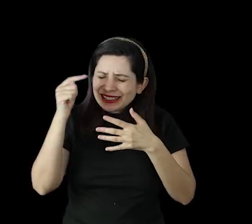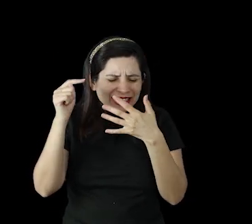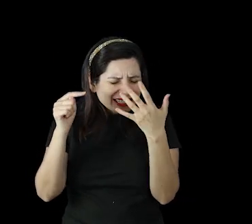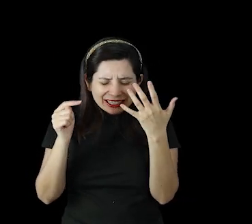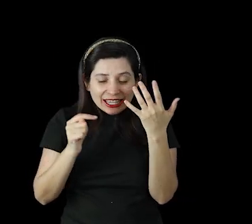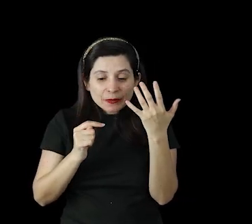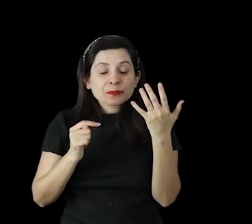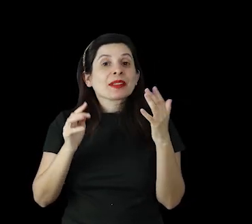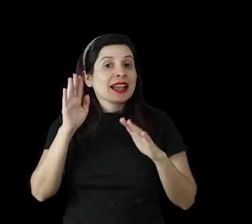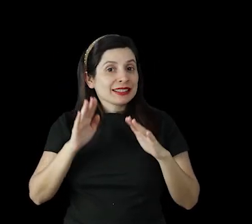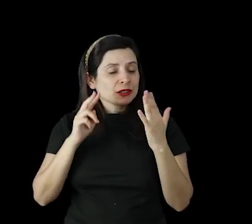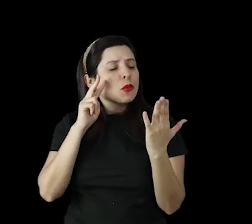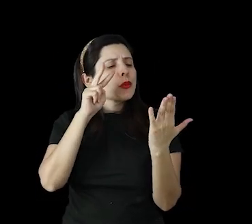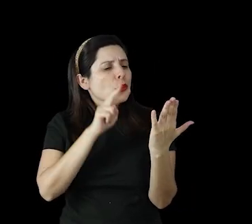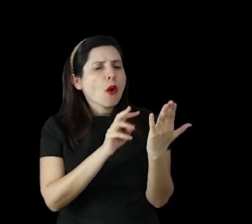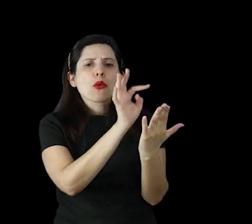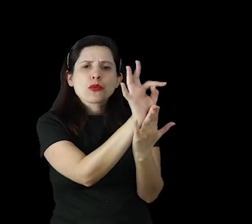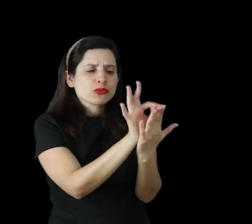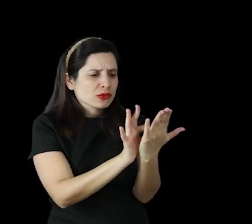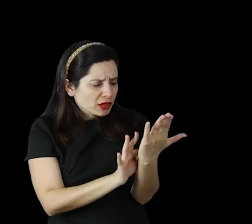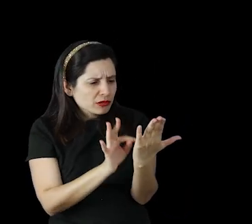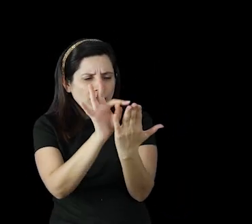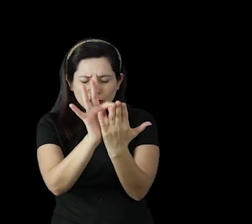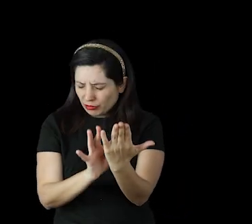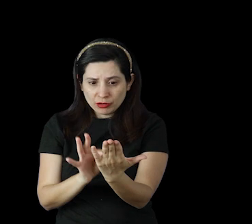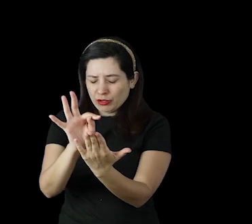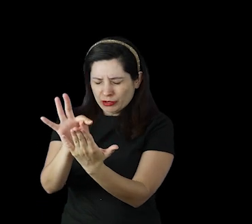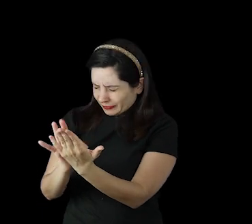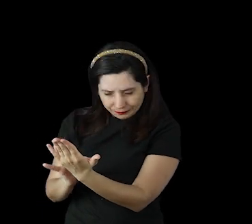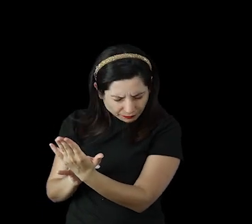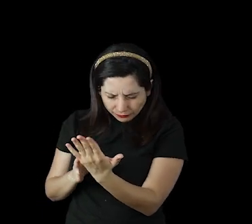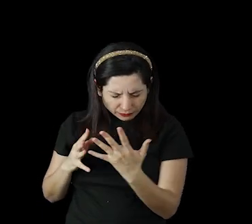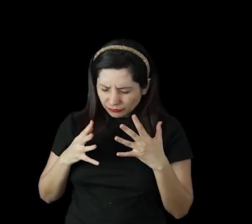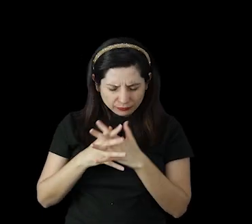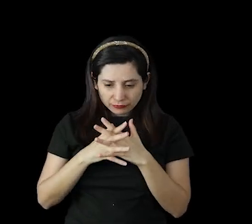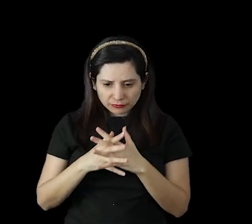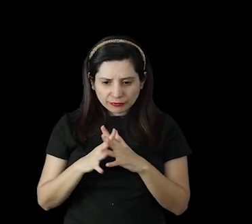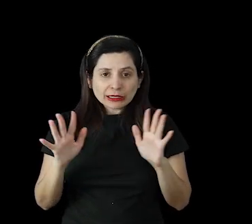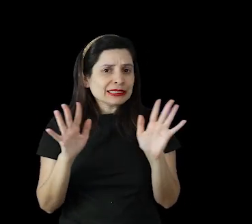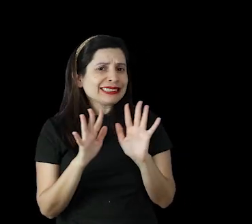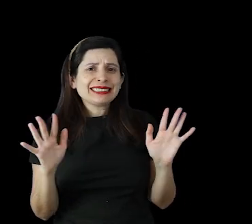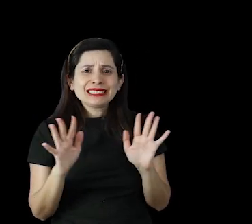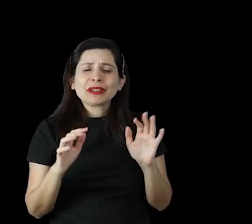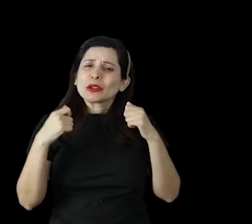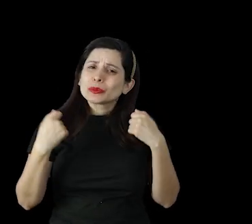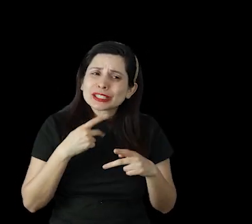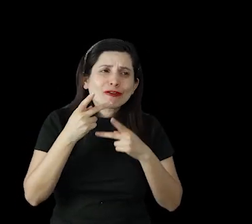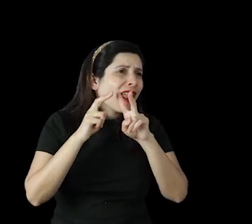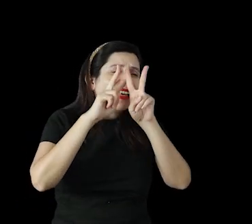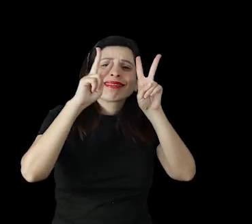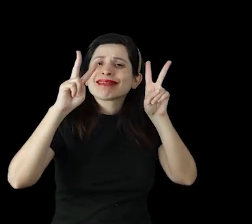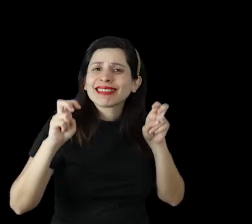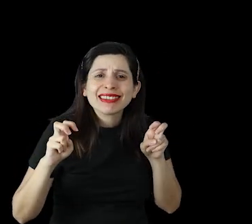eu vejo muitas vezes nos roteiros essa confusão de muita coisa, porque fala, não, mas é que eu preciso falar, esse tema é